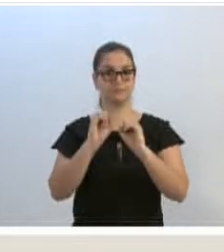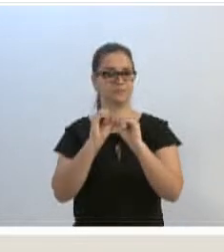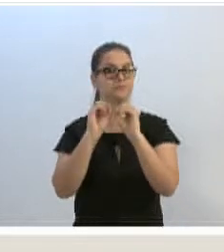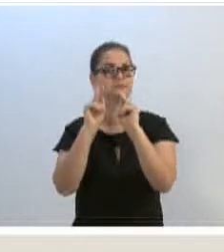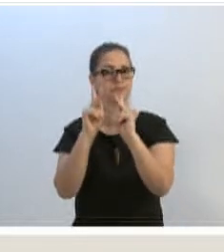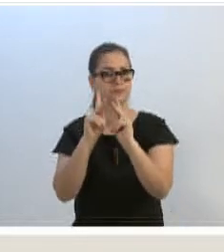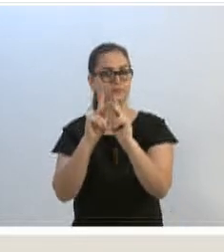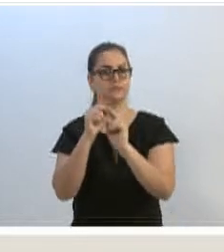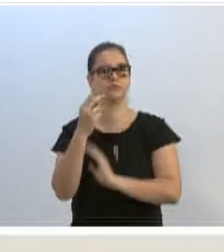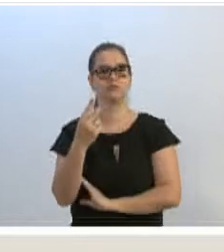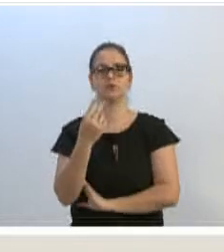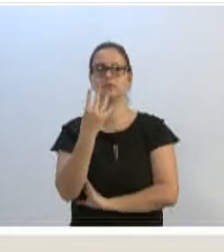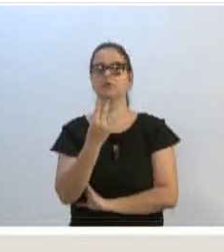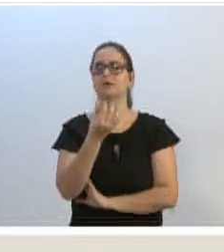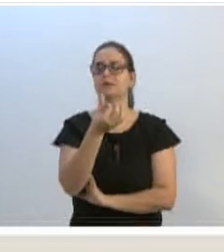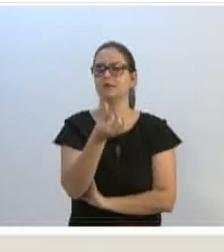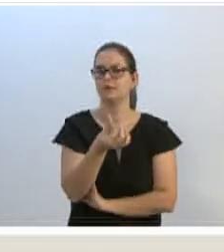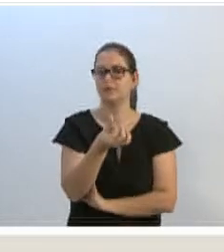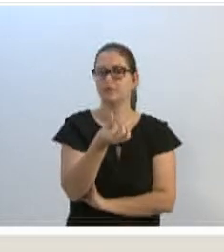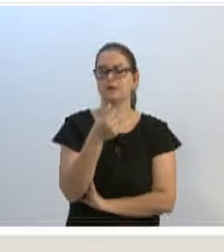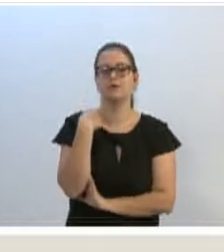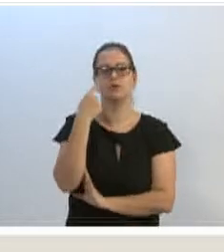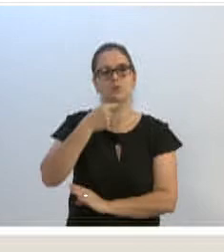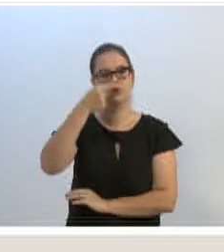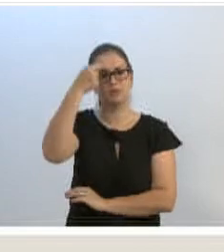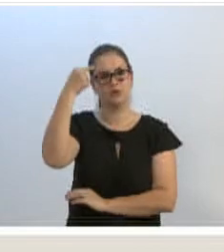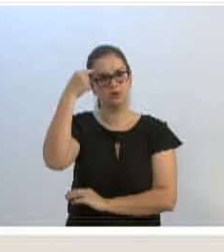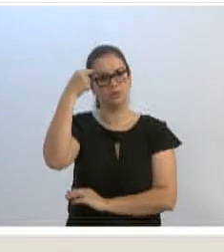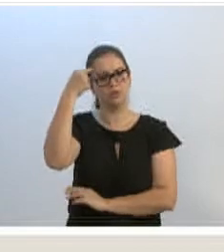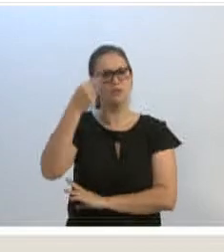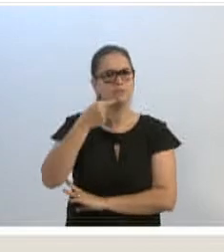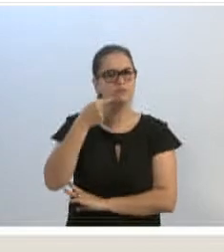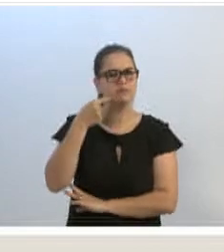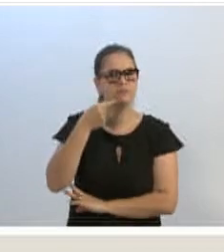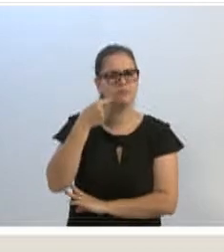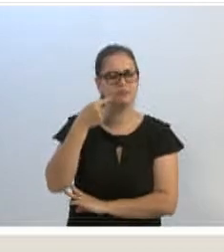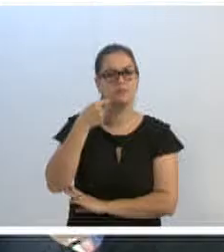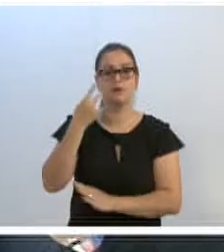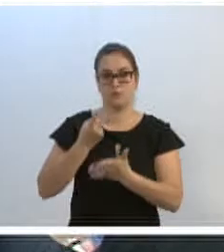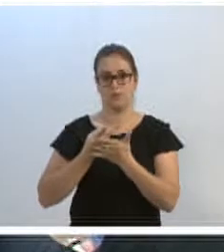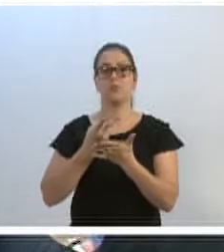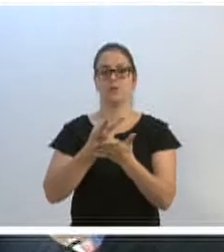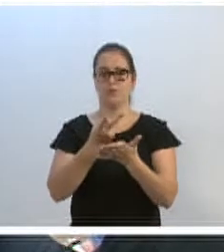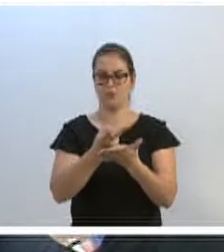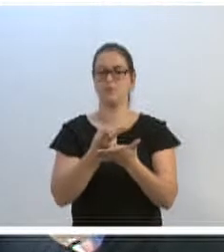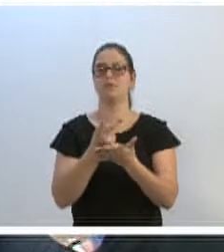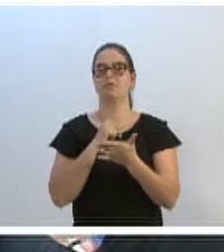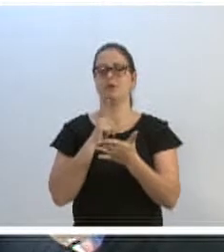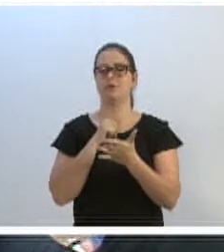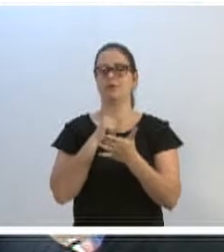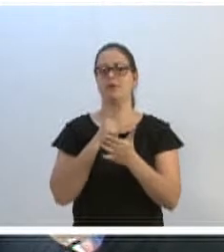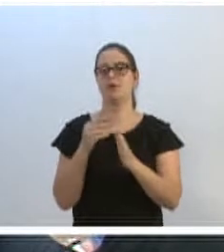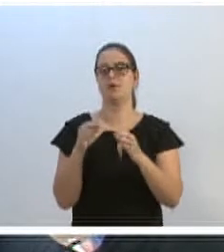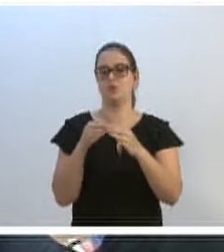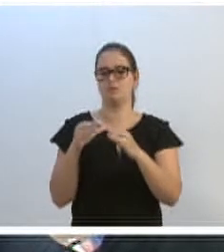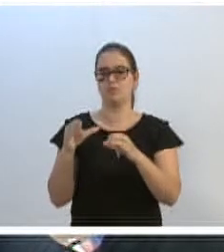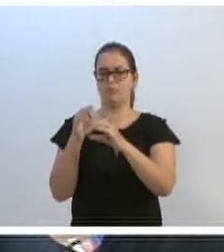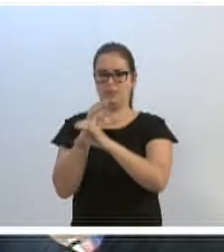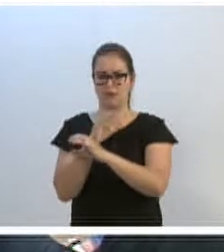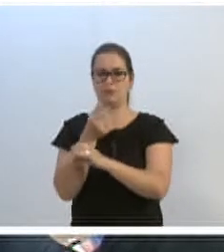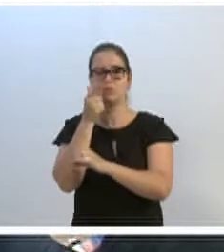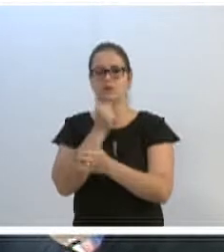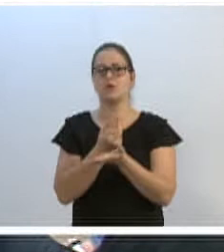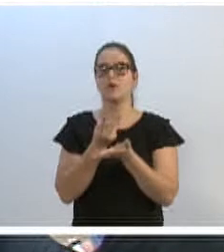Ok, 246, vereadorito, vereador Marcelo Lanzanin registrou. Dando continuidade, então, já temos o quórum necessário para